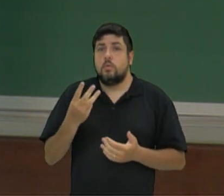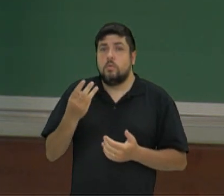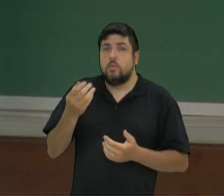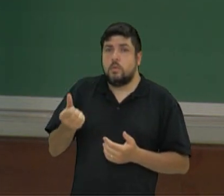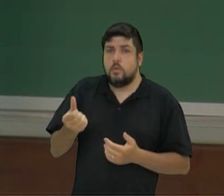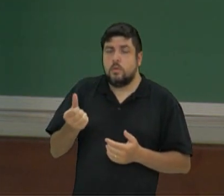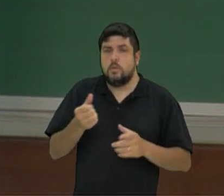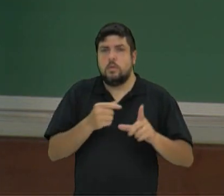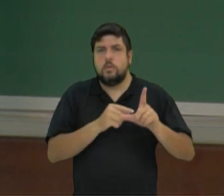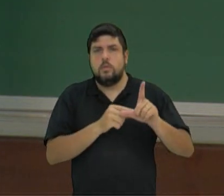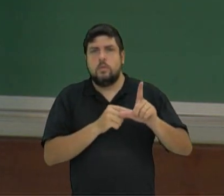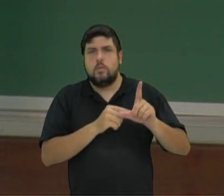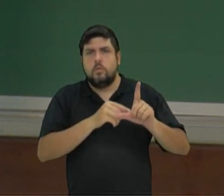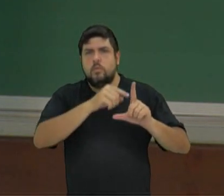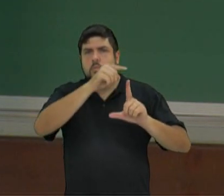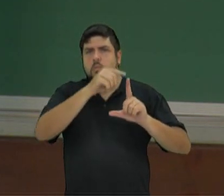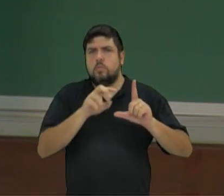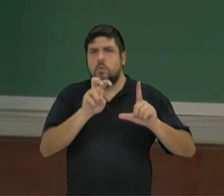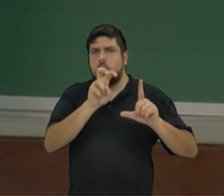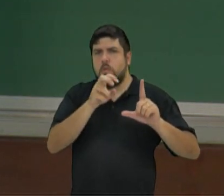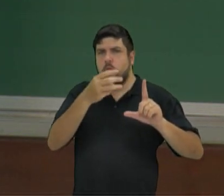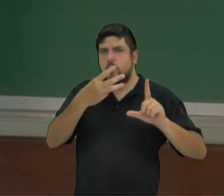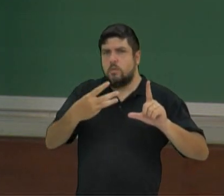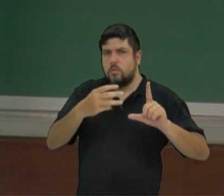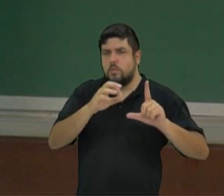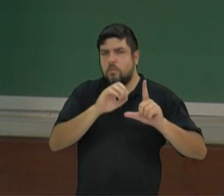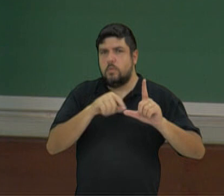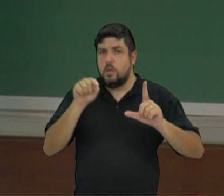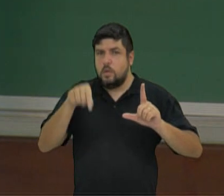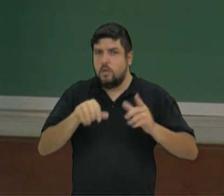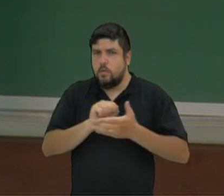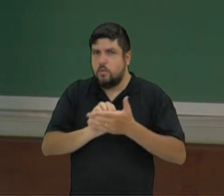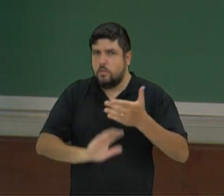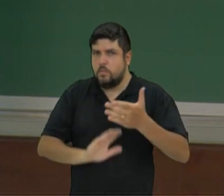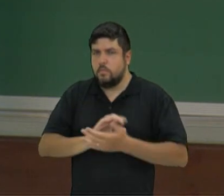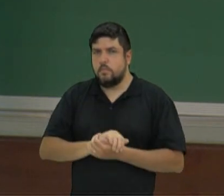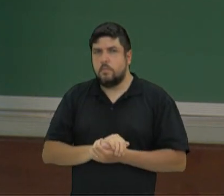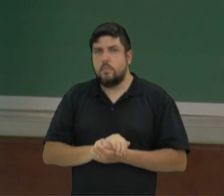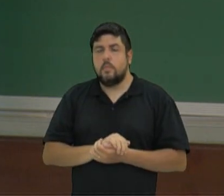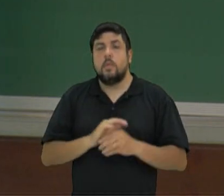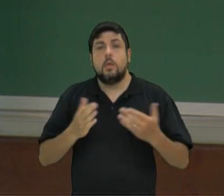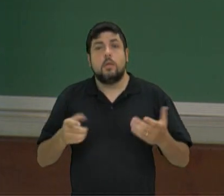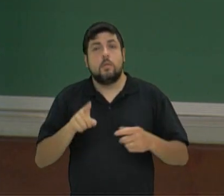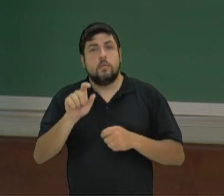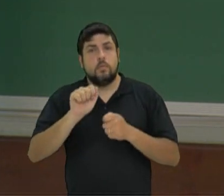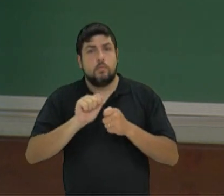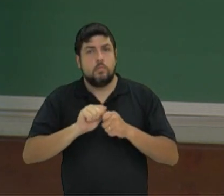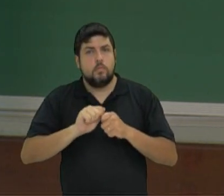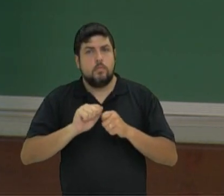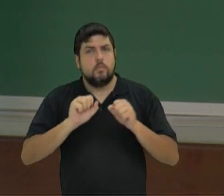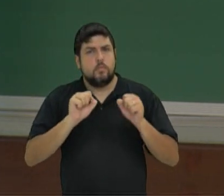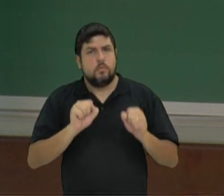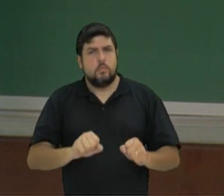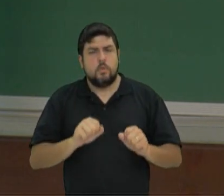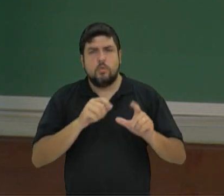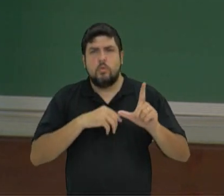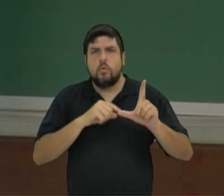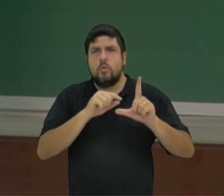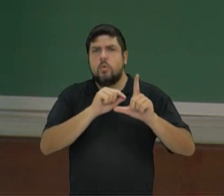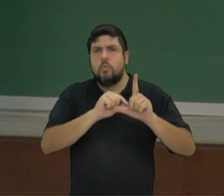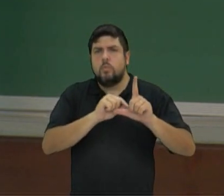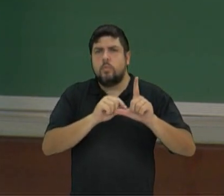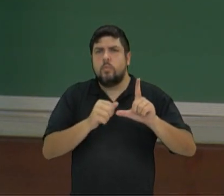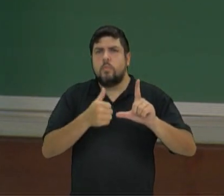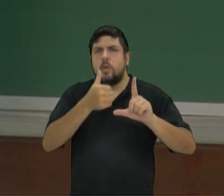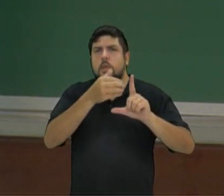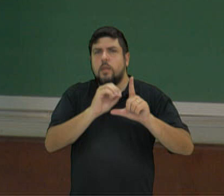e termino com 53 nesse exercício. Então, você pode fazer uma escala de